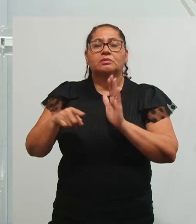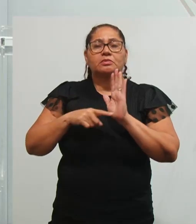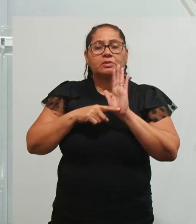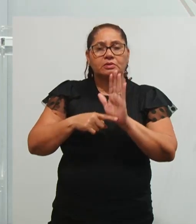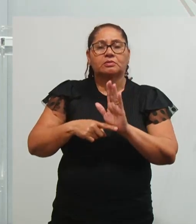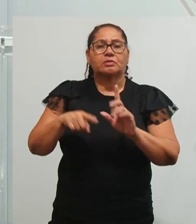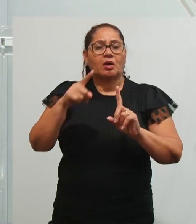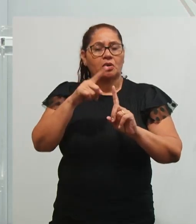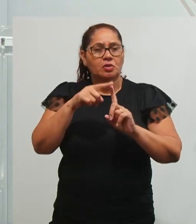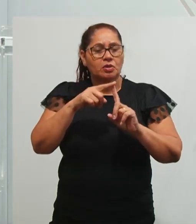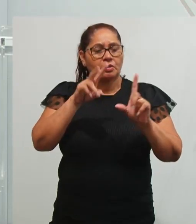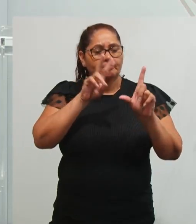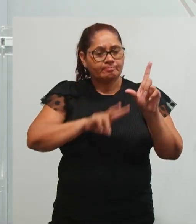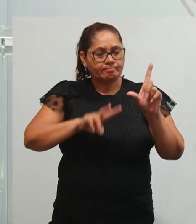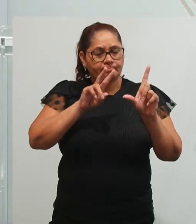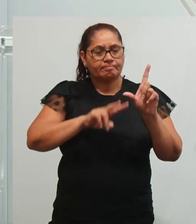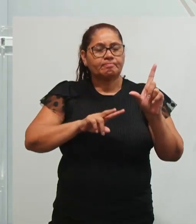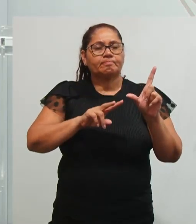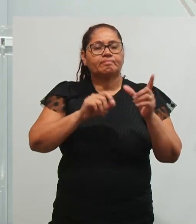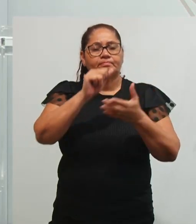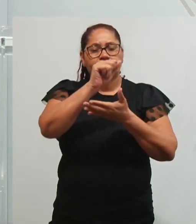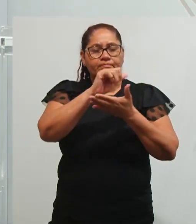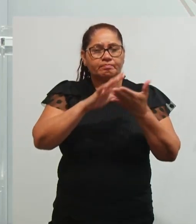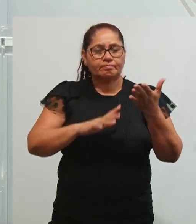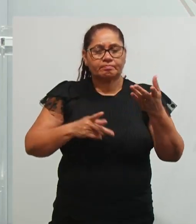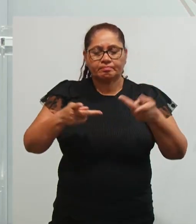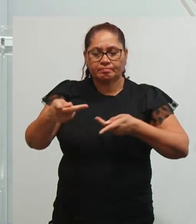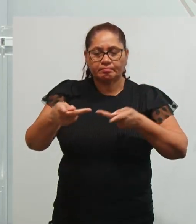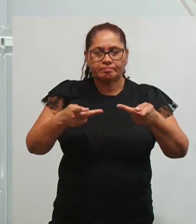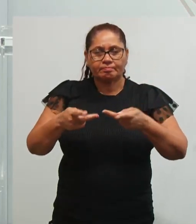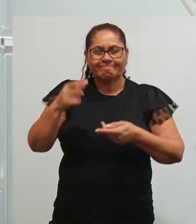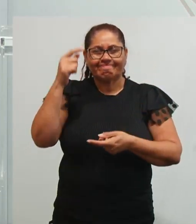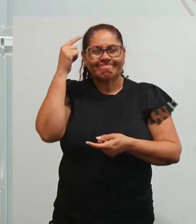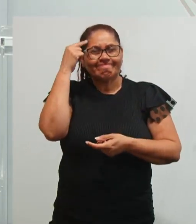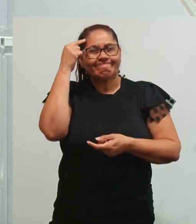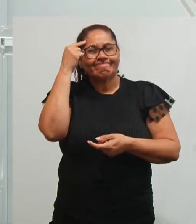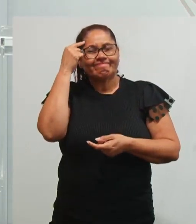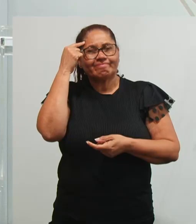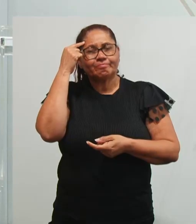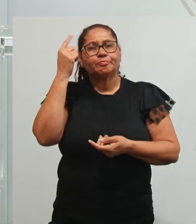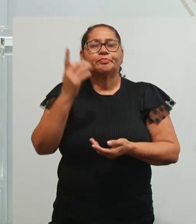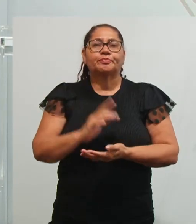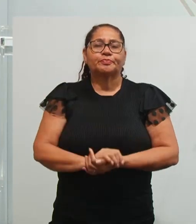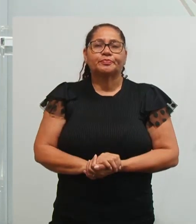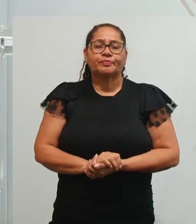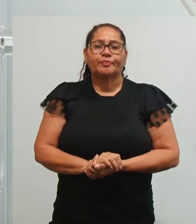títulos, leituras, atividades, projetos, ideias. Então,